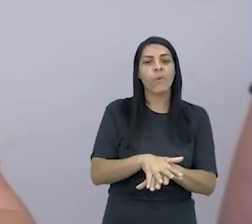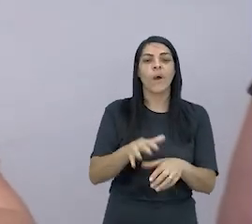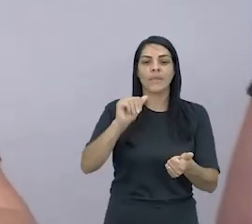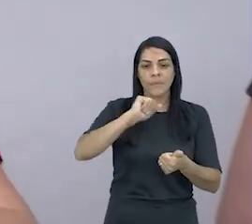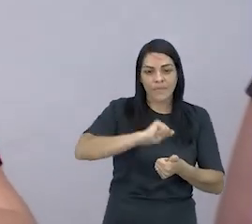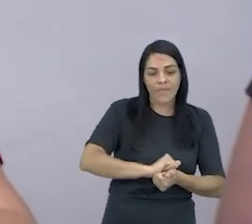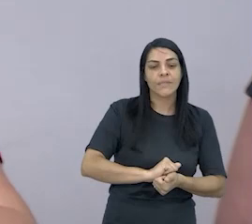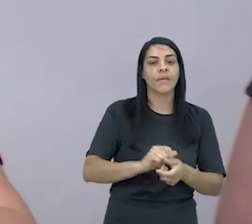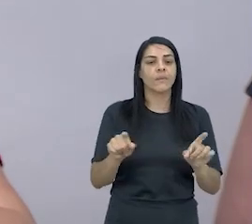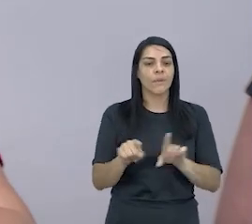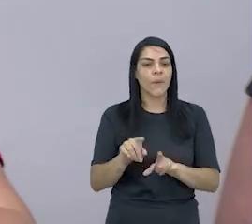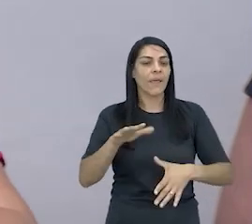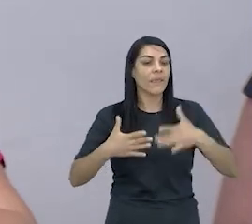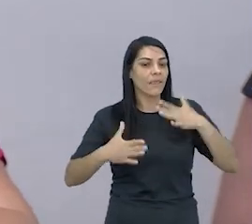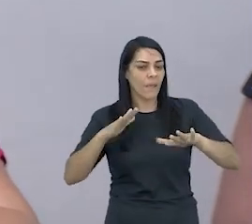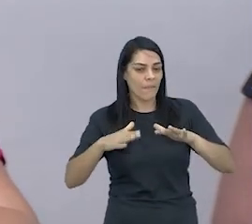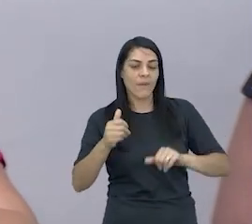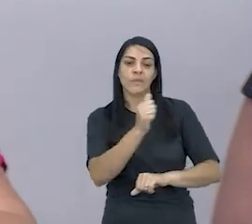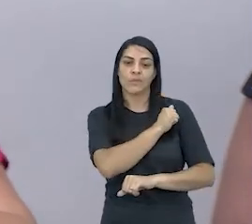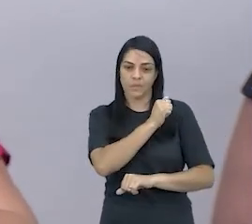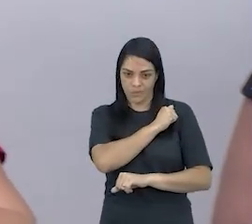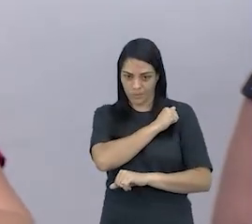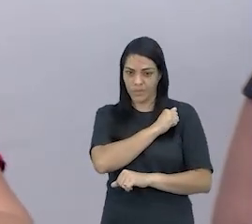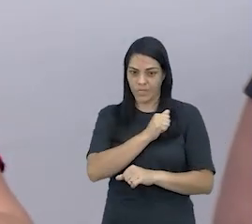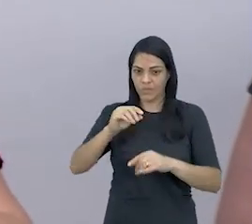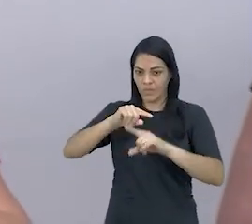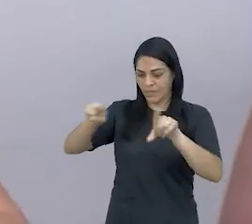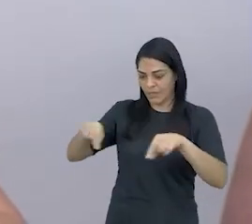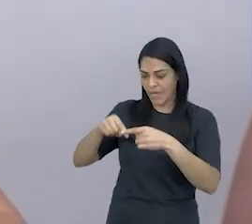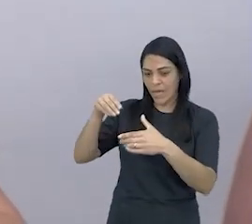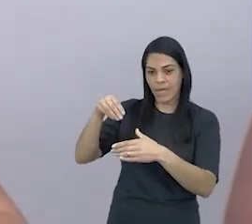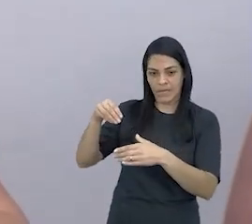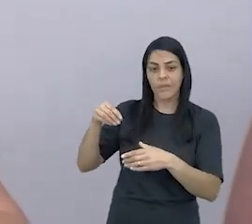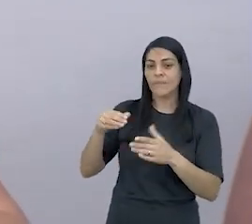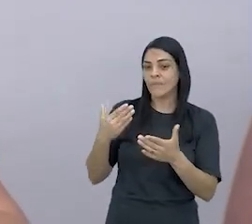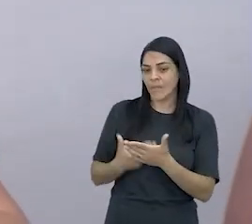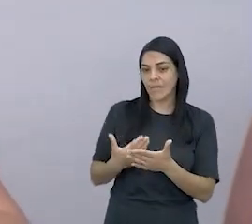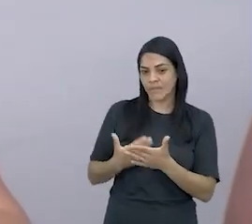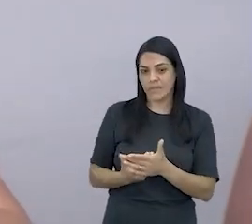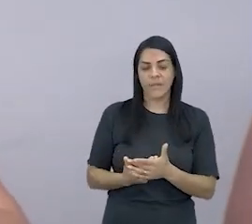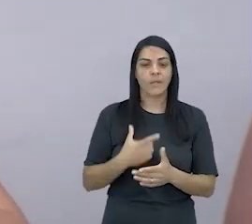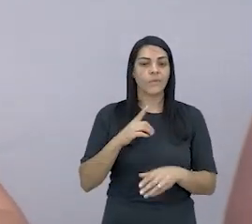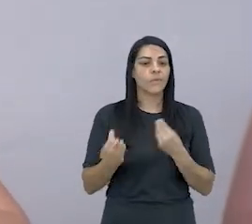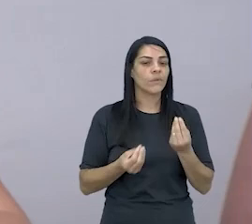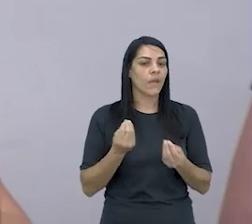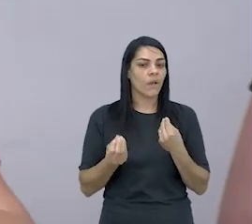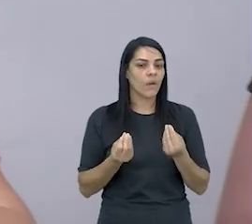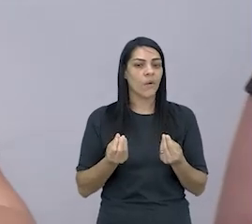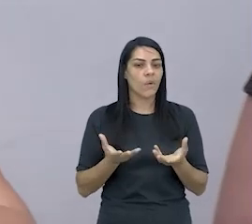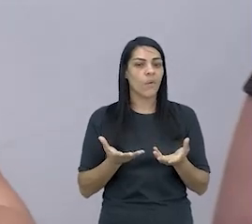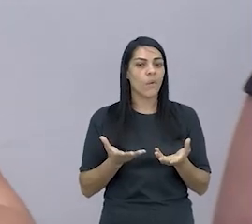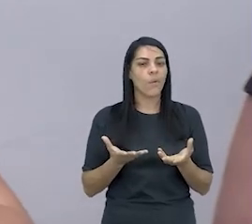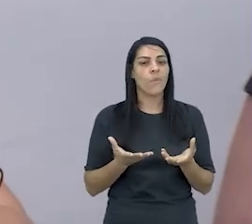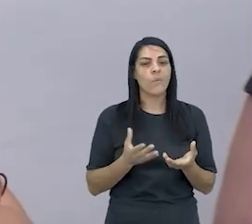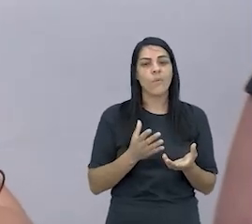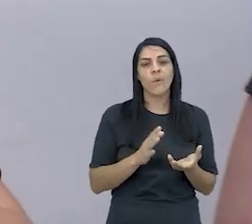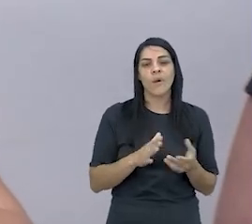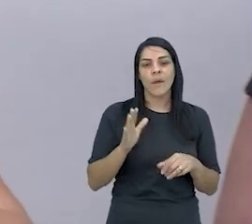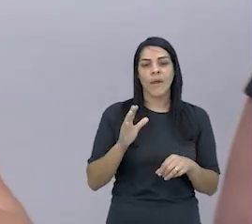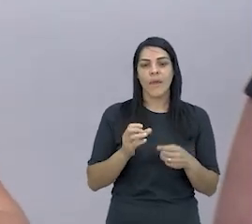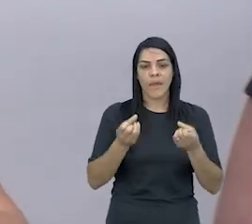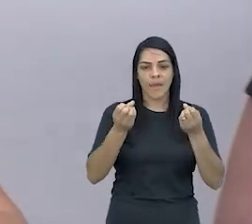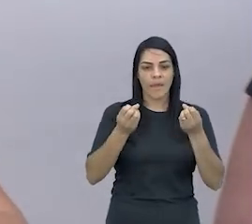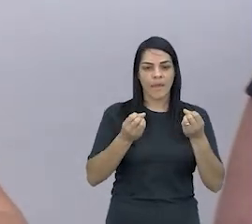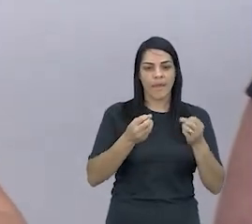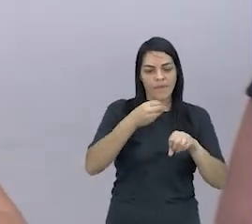vai depender do estudante que estiver lá na sala. Não dá para a gente mandar uma receitinha de bolo, por quê? Porque cada aluno é único,